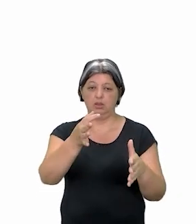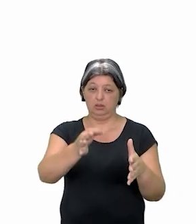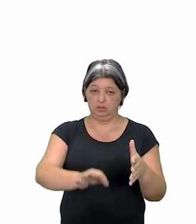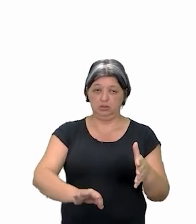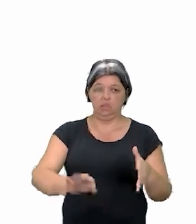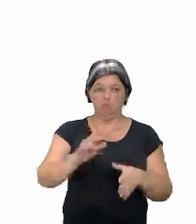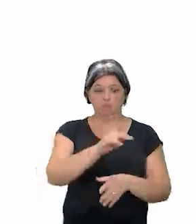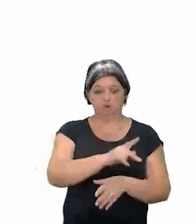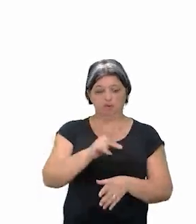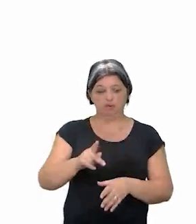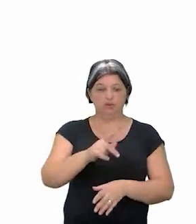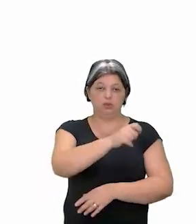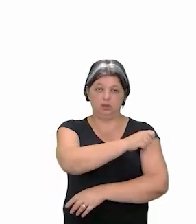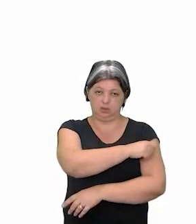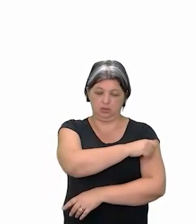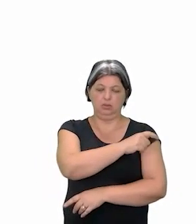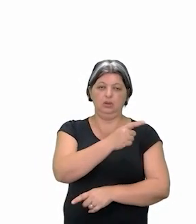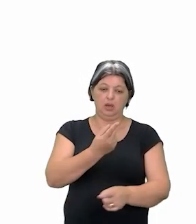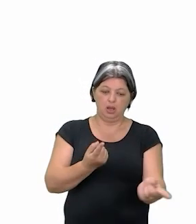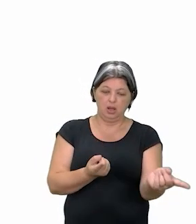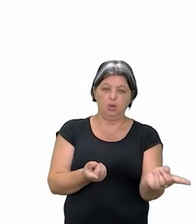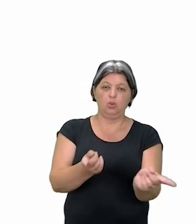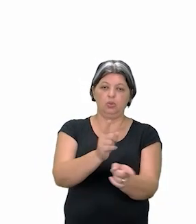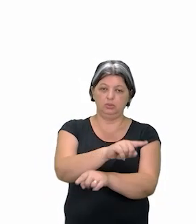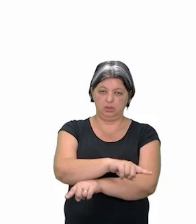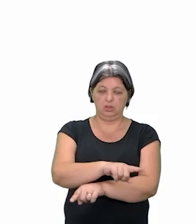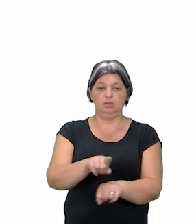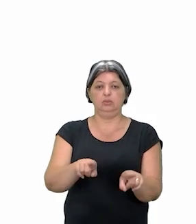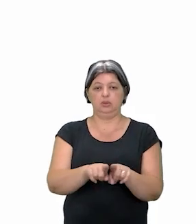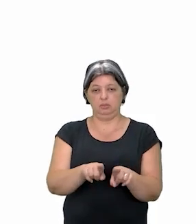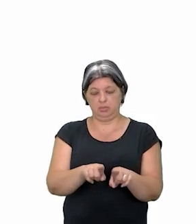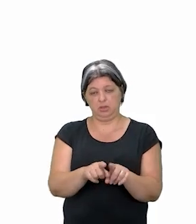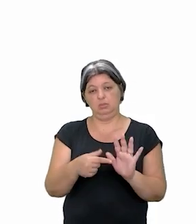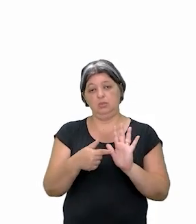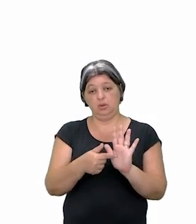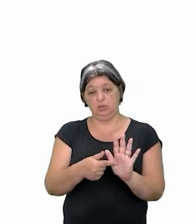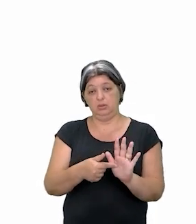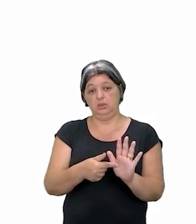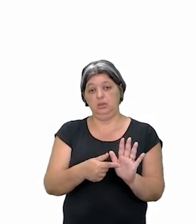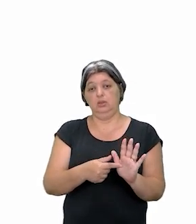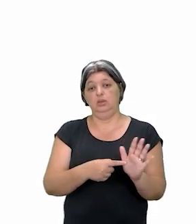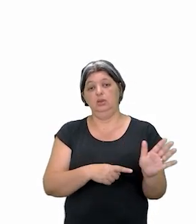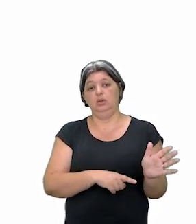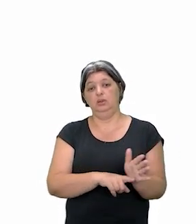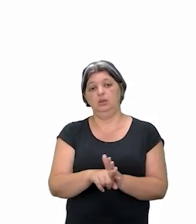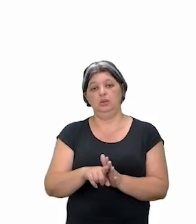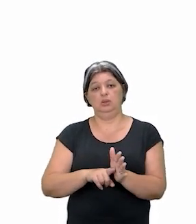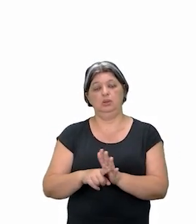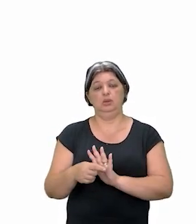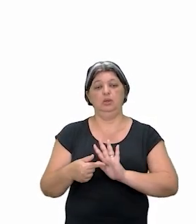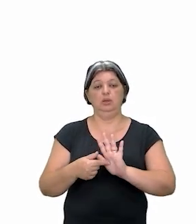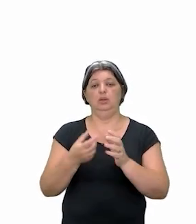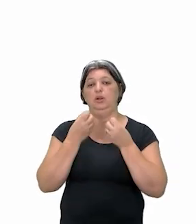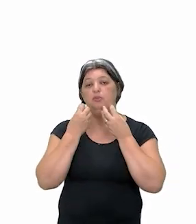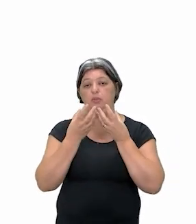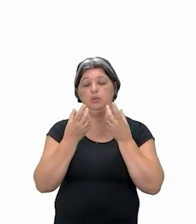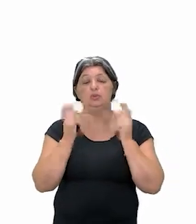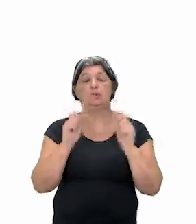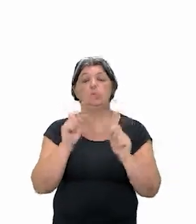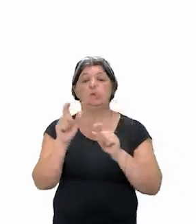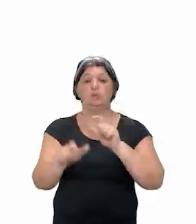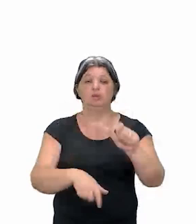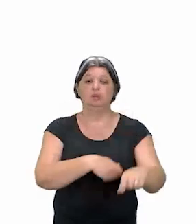os alunos, mas ao contrário também, ela também nos traz indícios do que os nossos estudantes estão precisando,